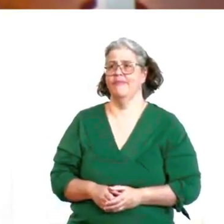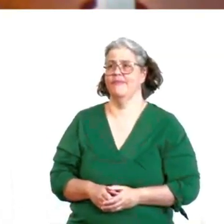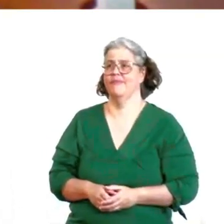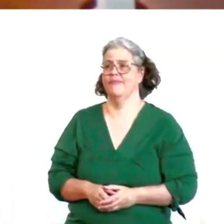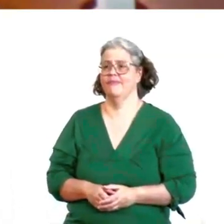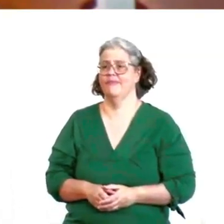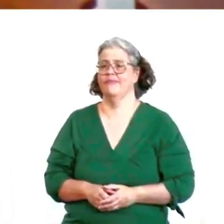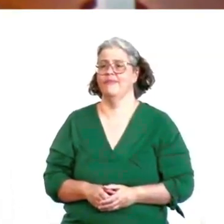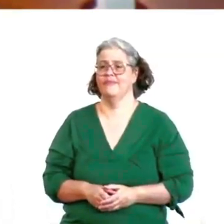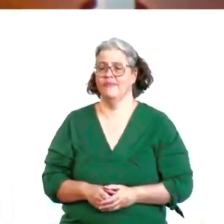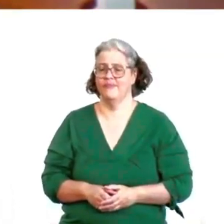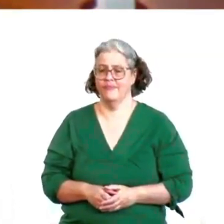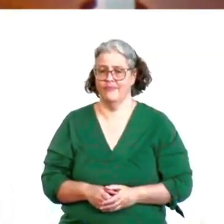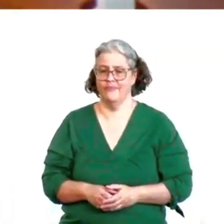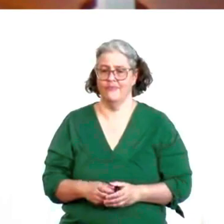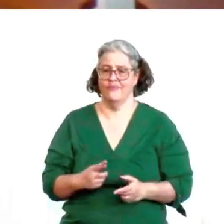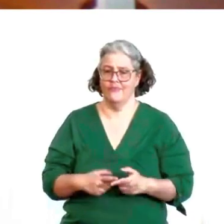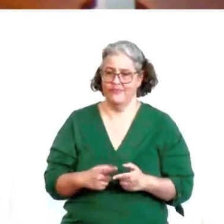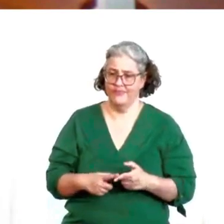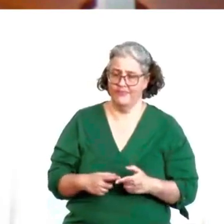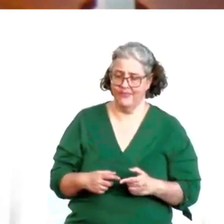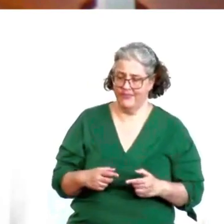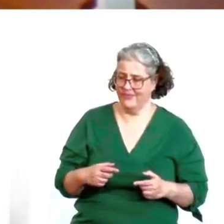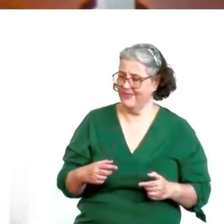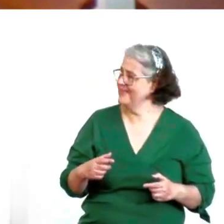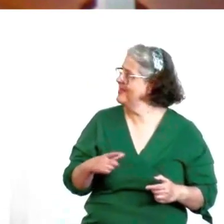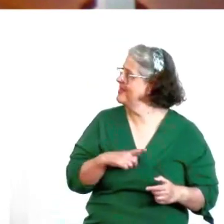E eles desistem porque